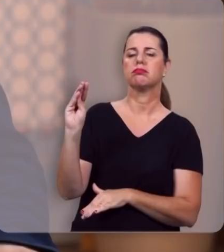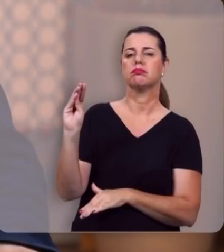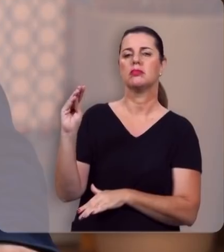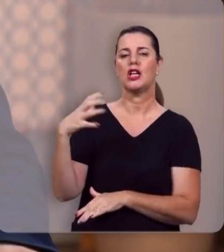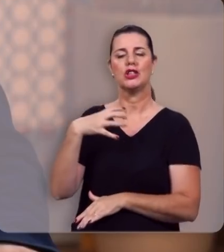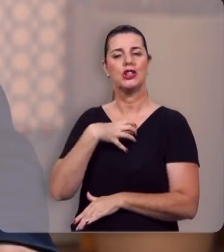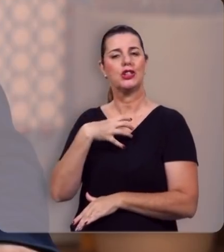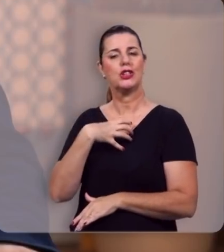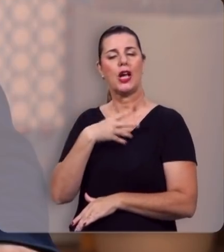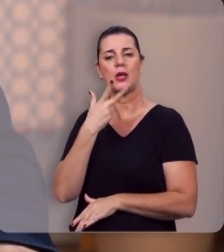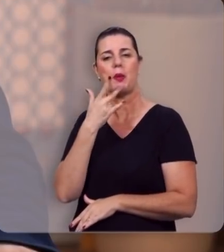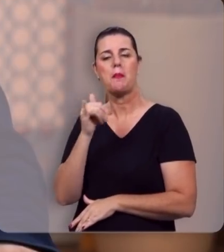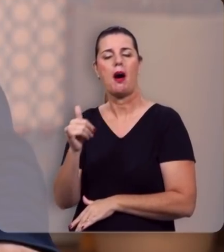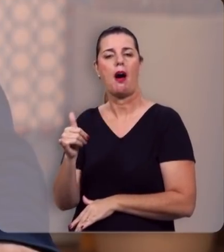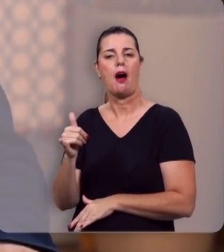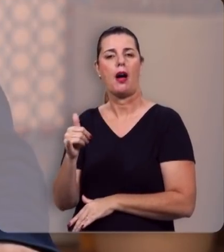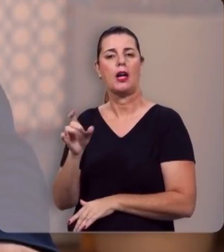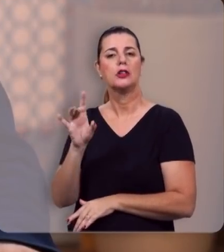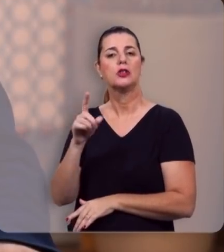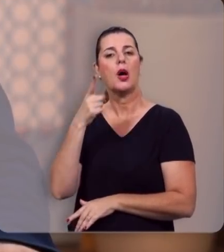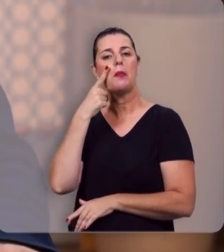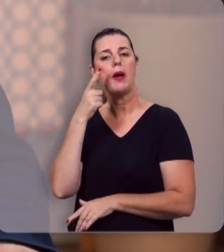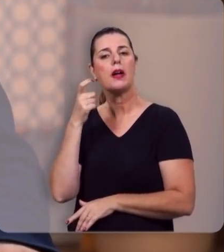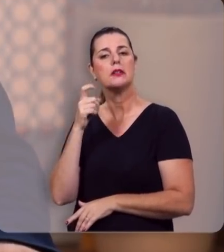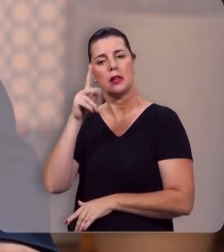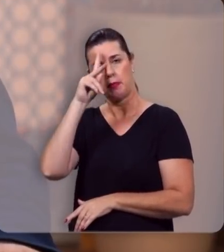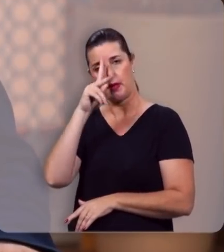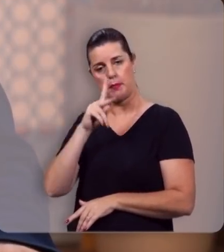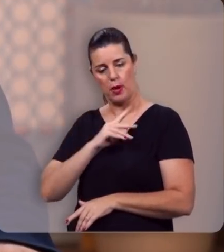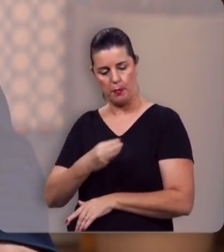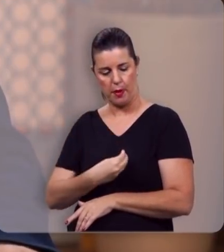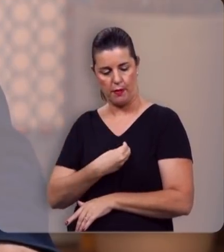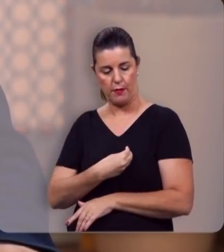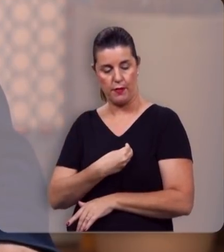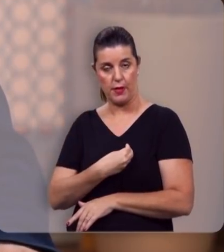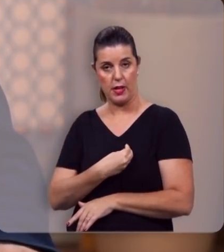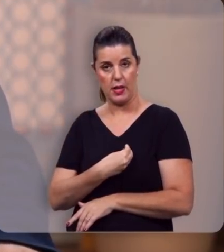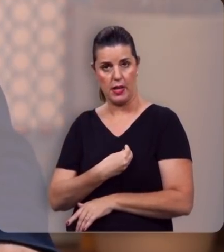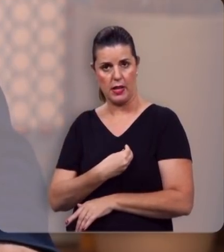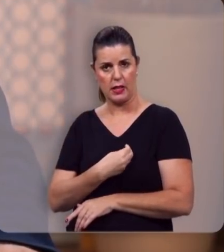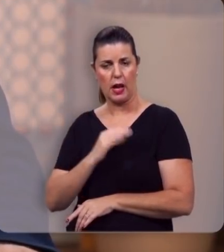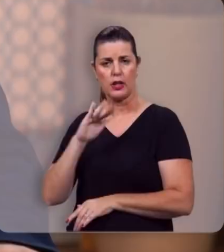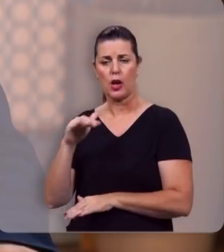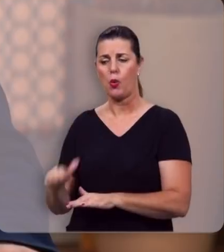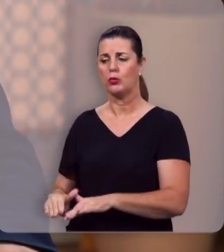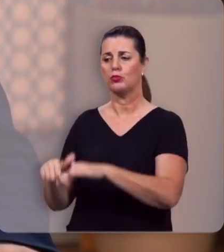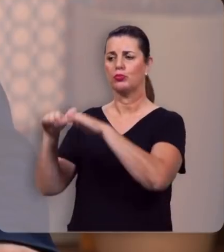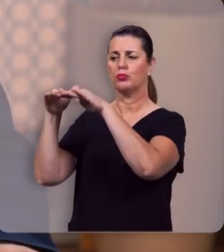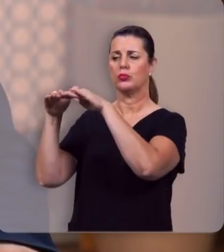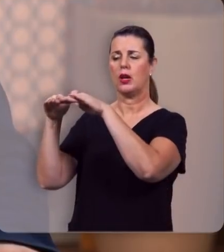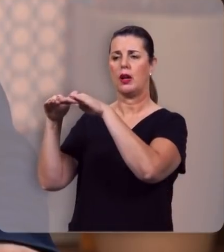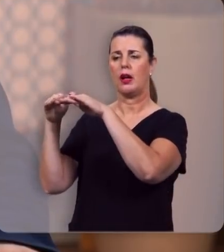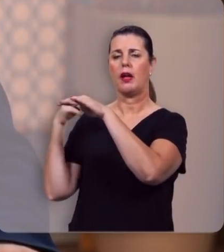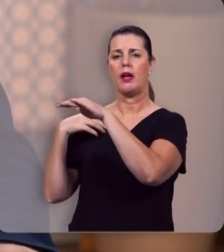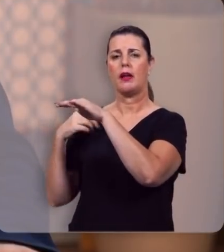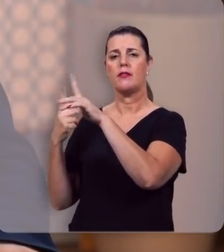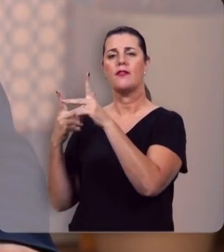a atitude dos seus pais só para perceber na sua própria vida que quando elas crescem, elas